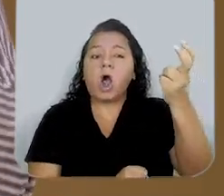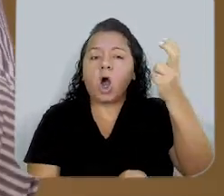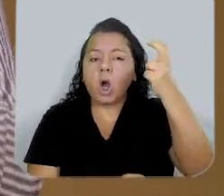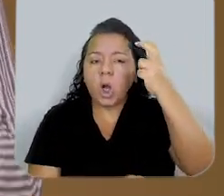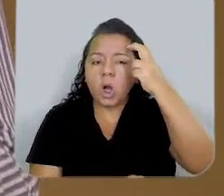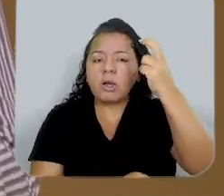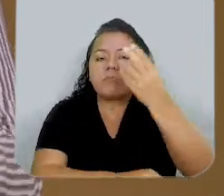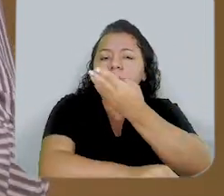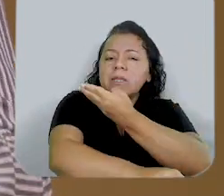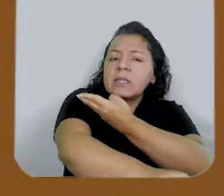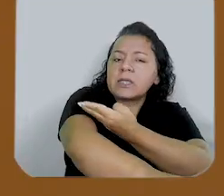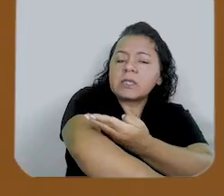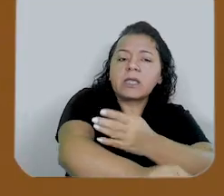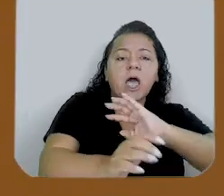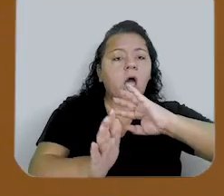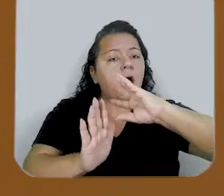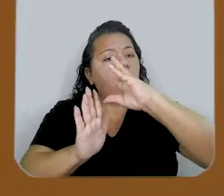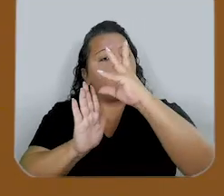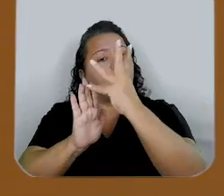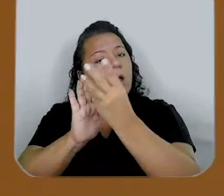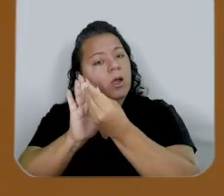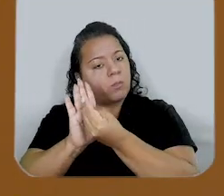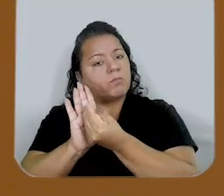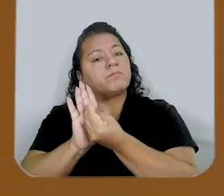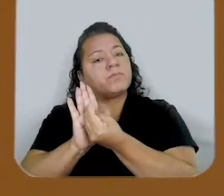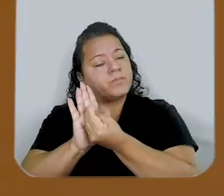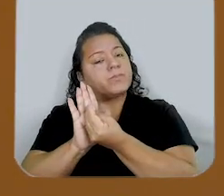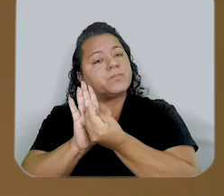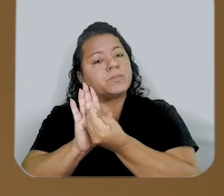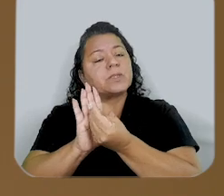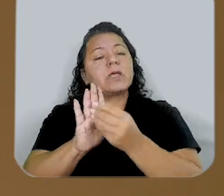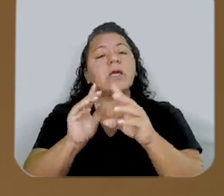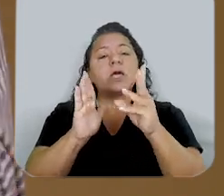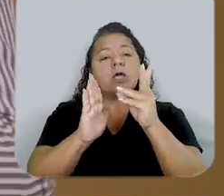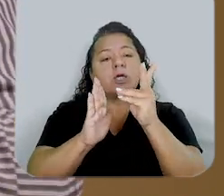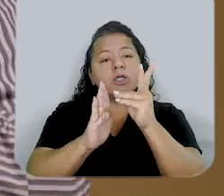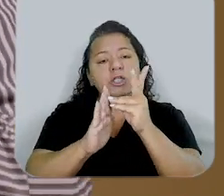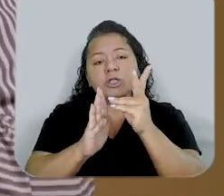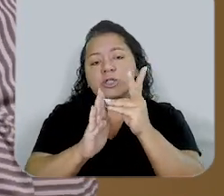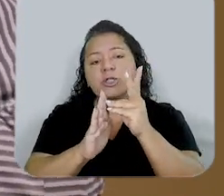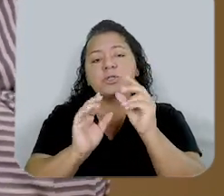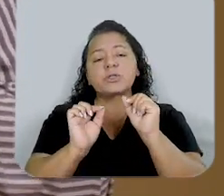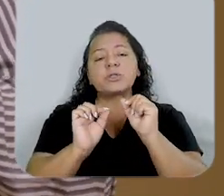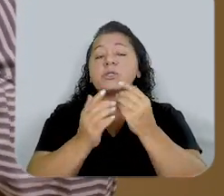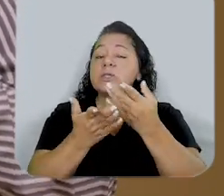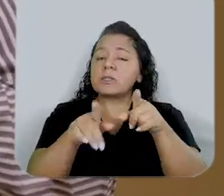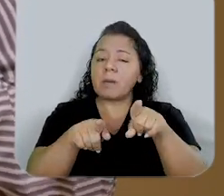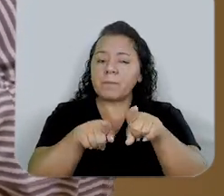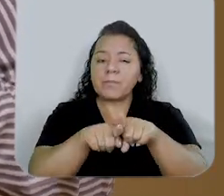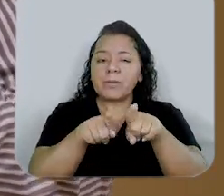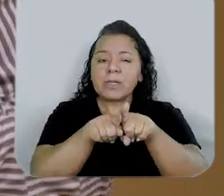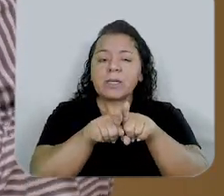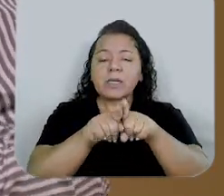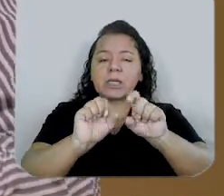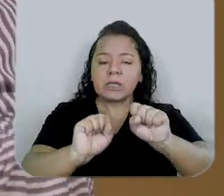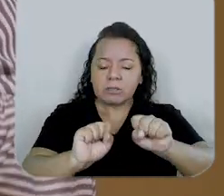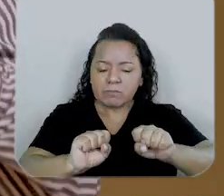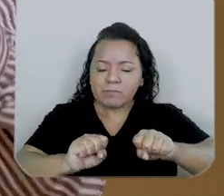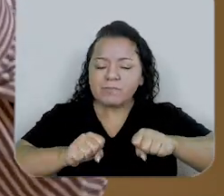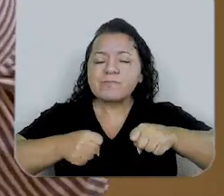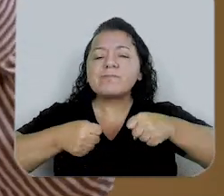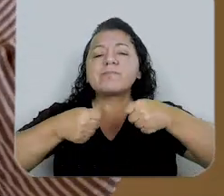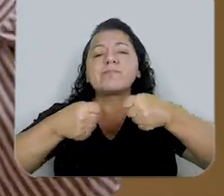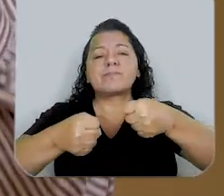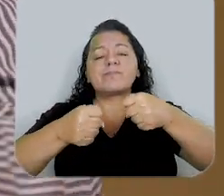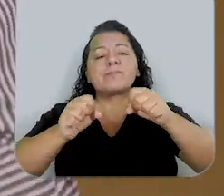cultura tradicional amazônica, tradicional indígena, e também no fortalecimento,